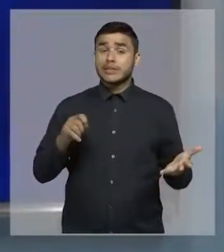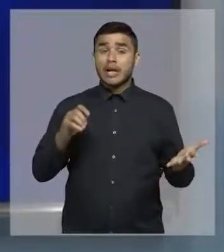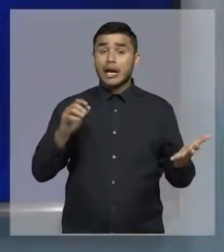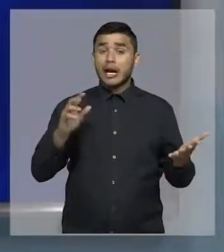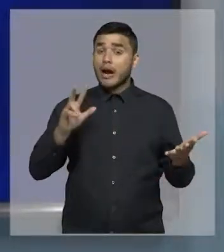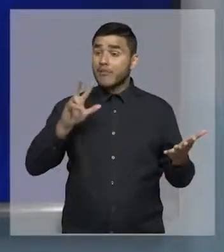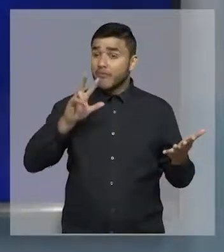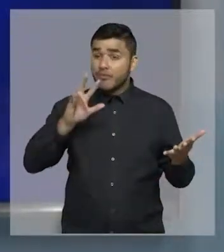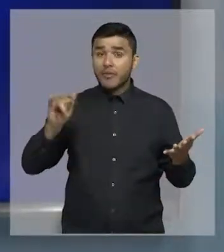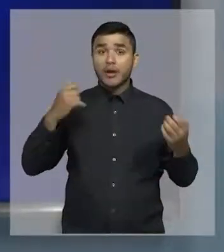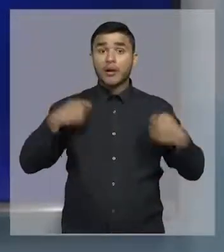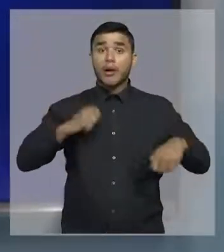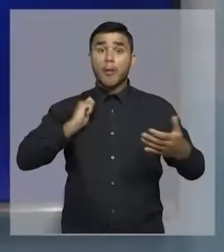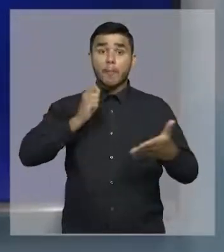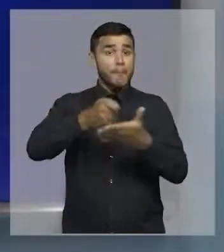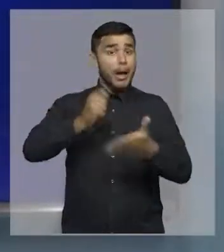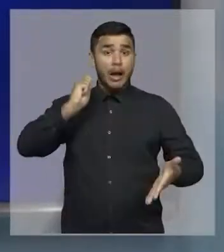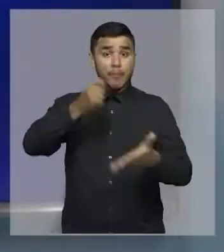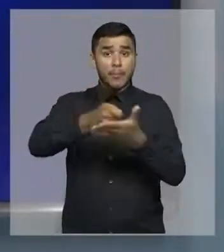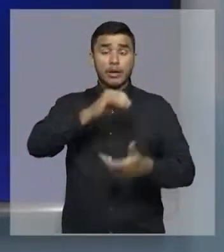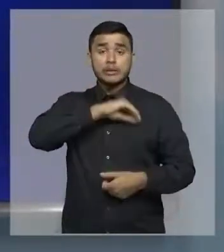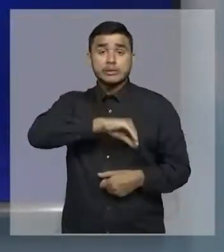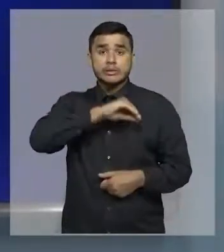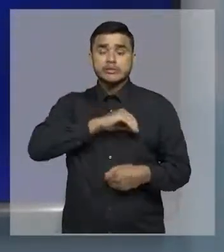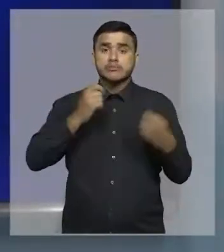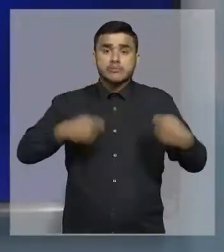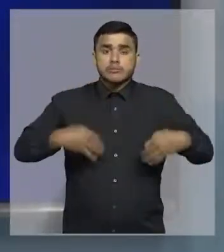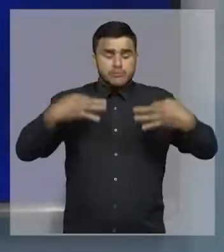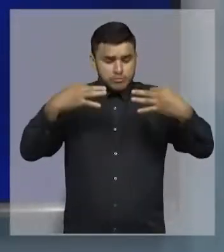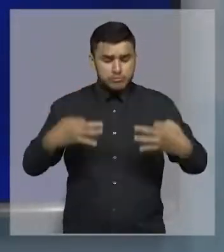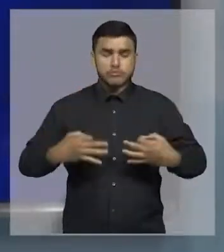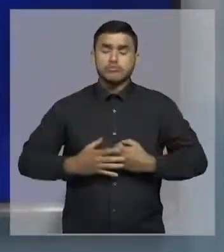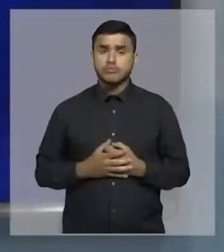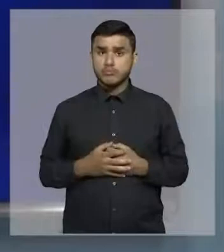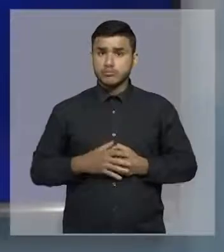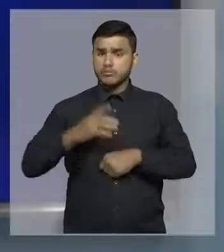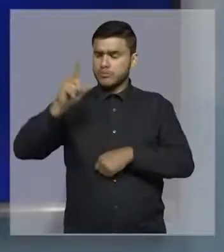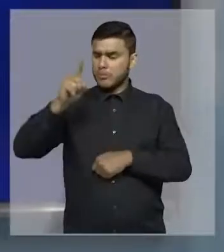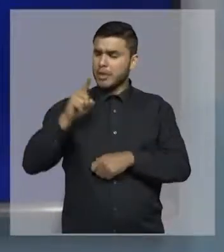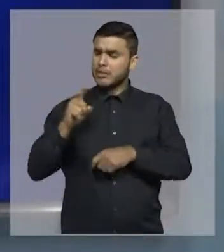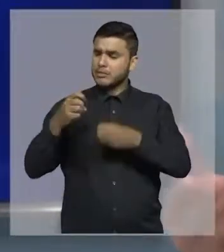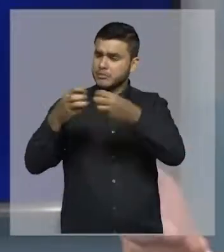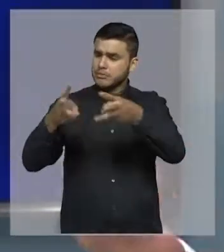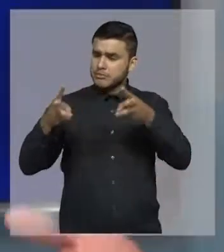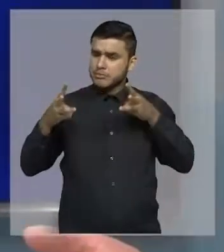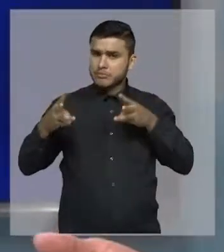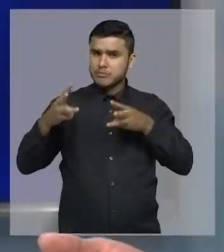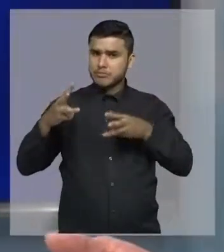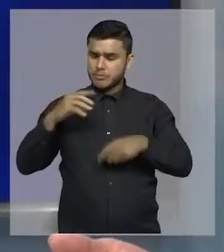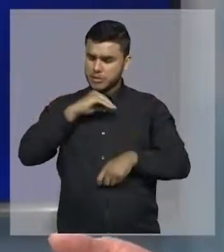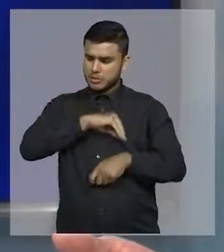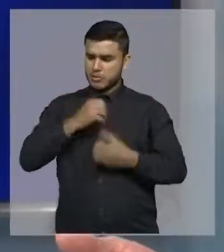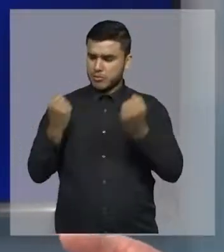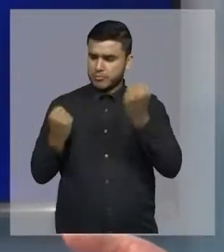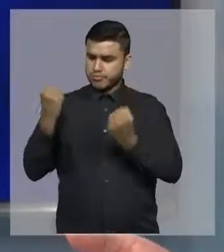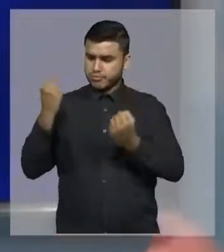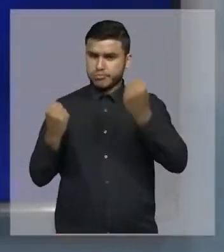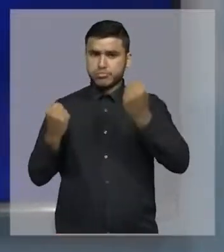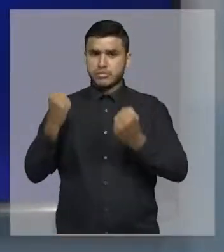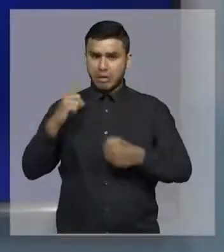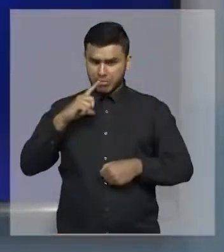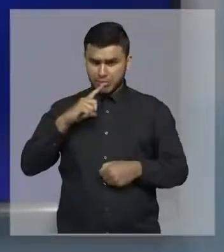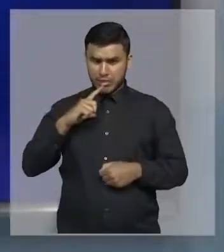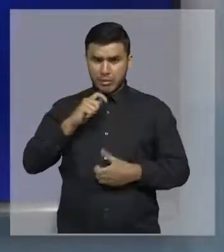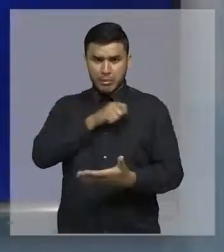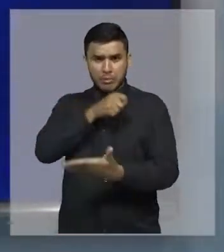da folha de pagamento. Ora, caminhoneiro autônomo tem folha de pagamento?